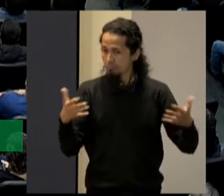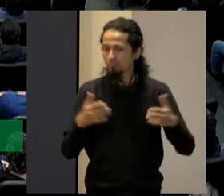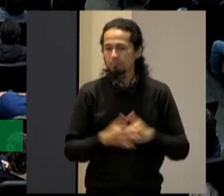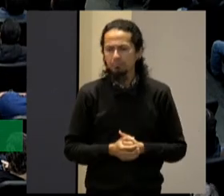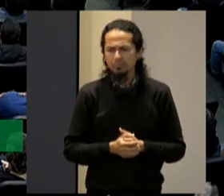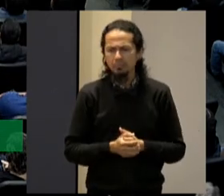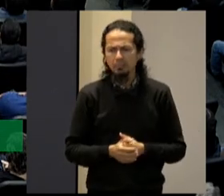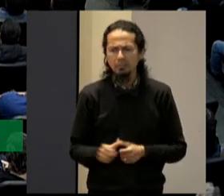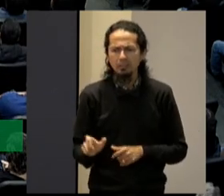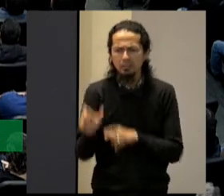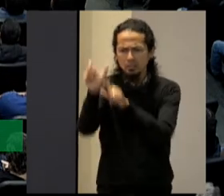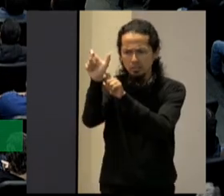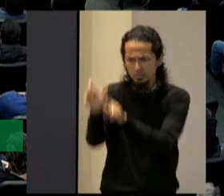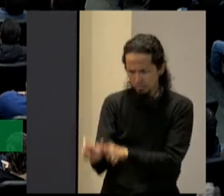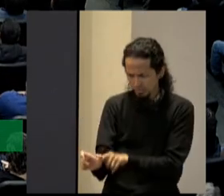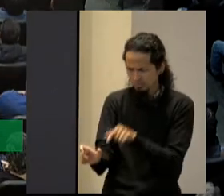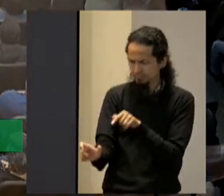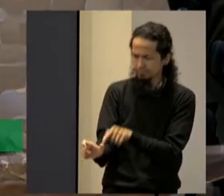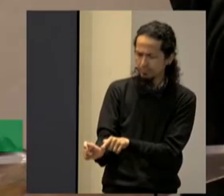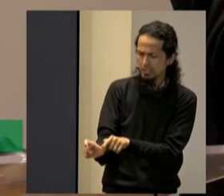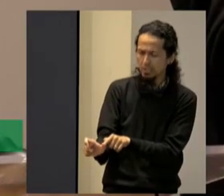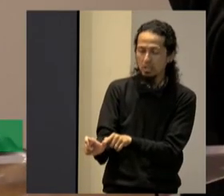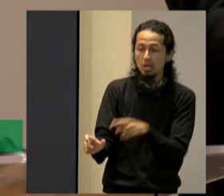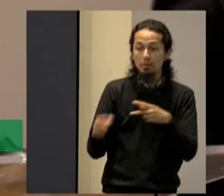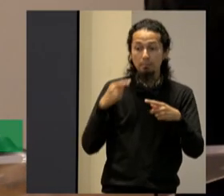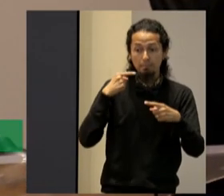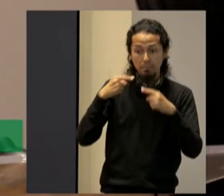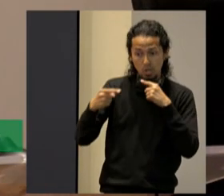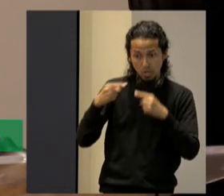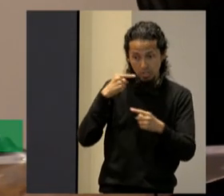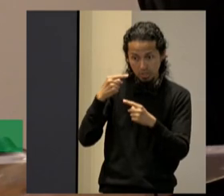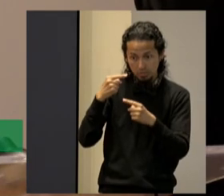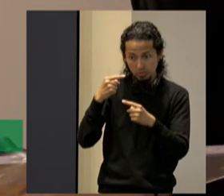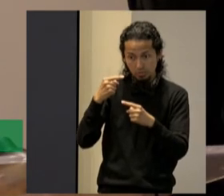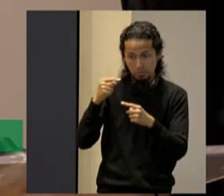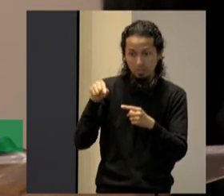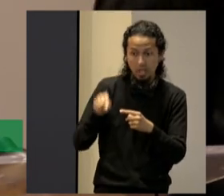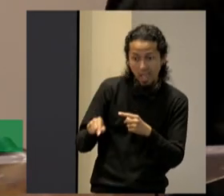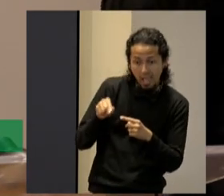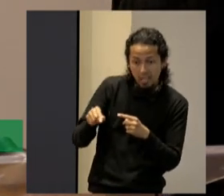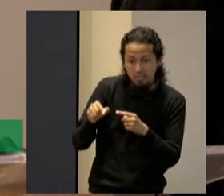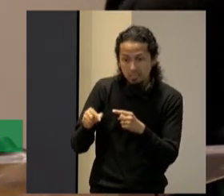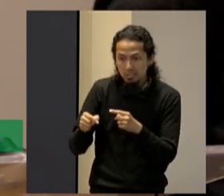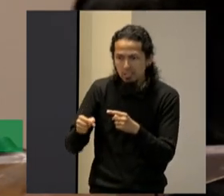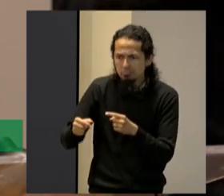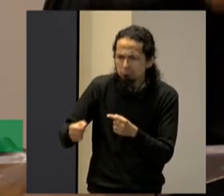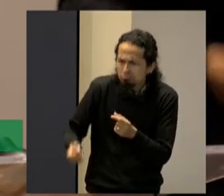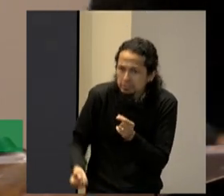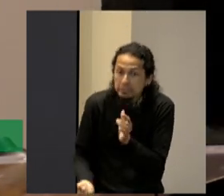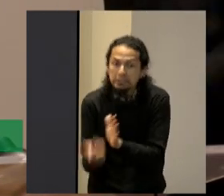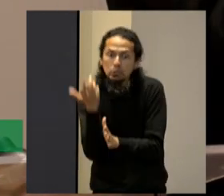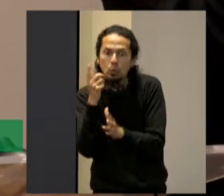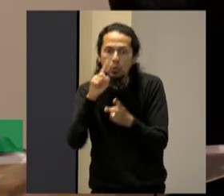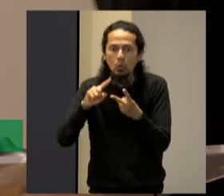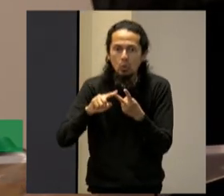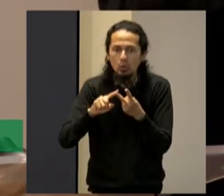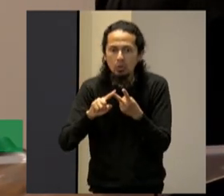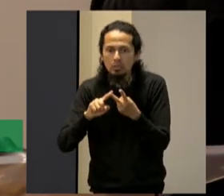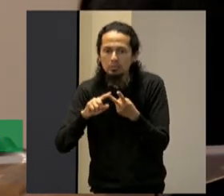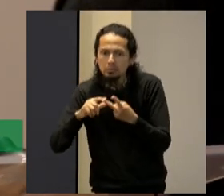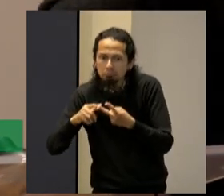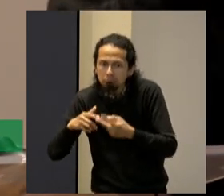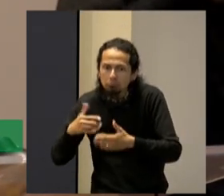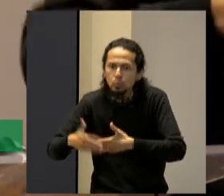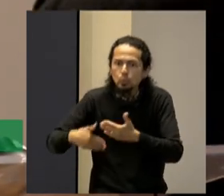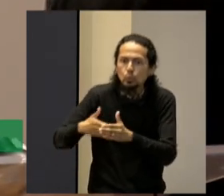o sujeito político, o autor, aquele que conduziu, aquele que subiu à tribuna, que